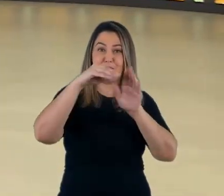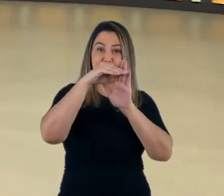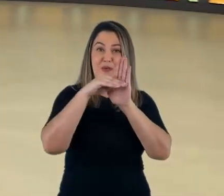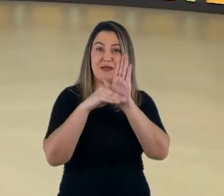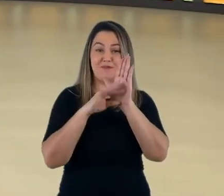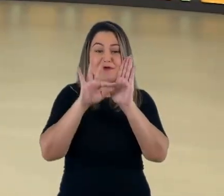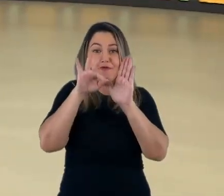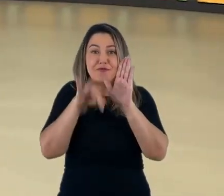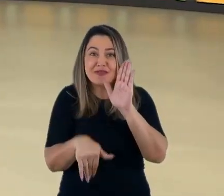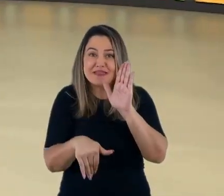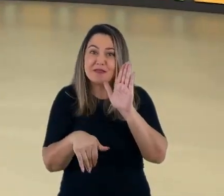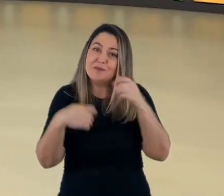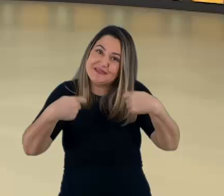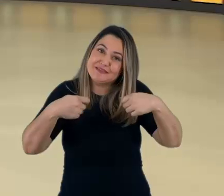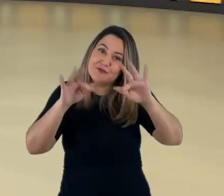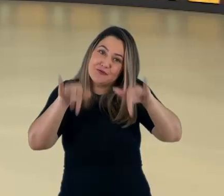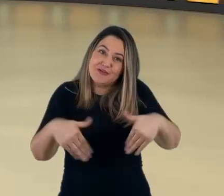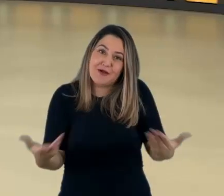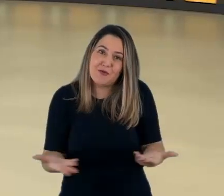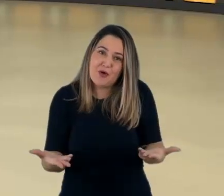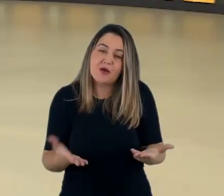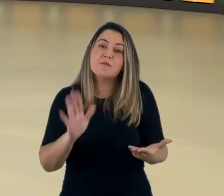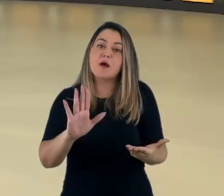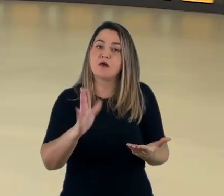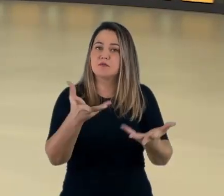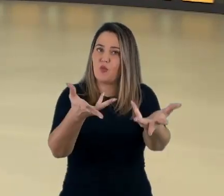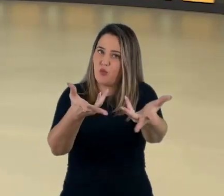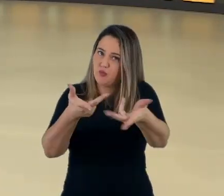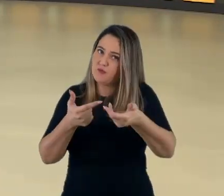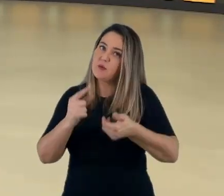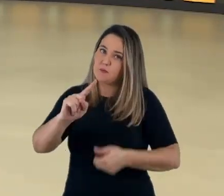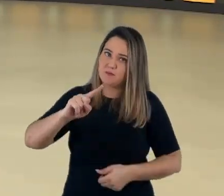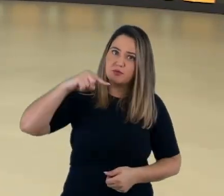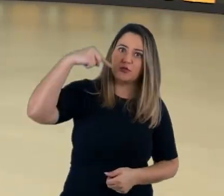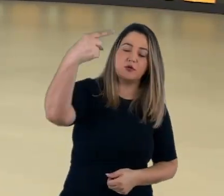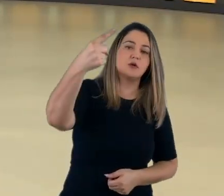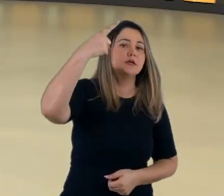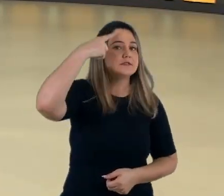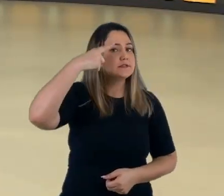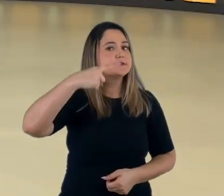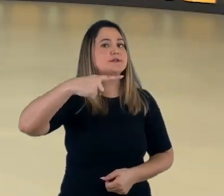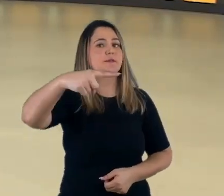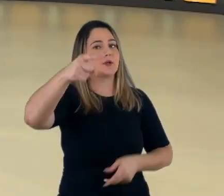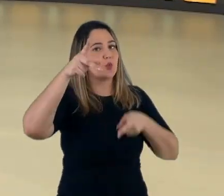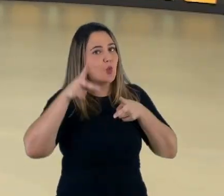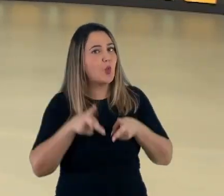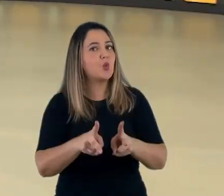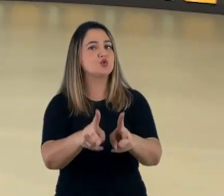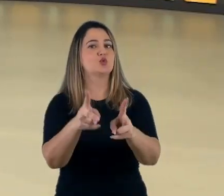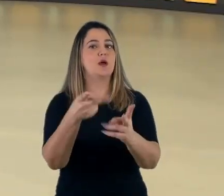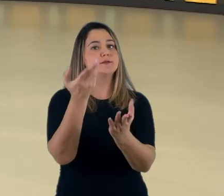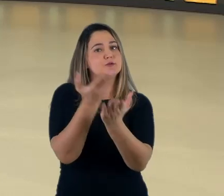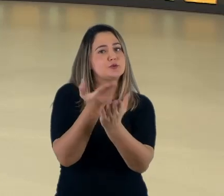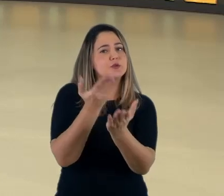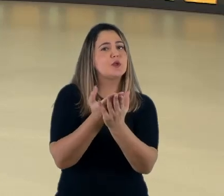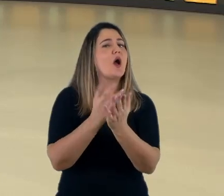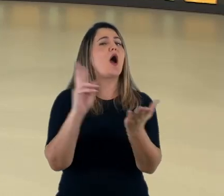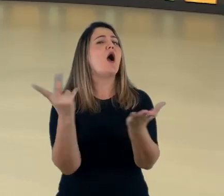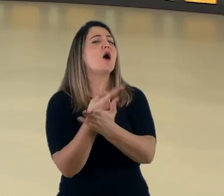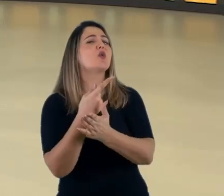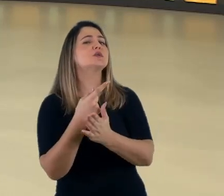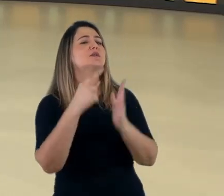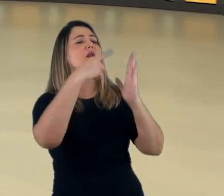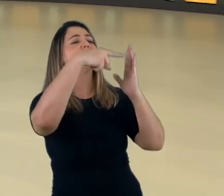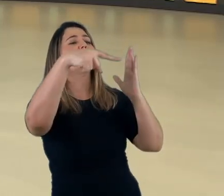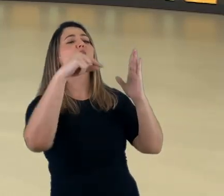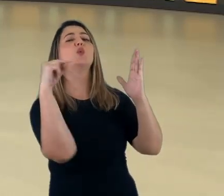tenho que encerrar, mas eu quero convidar você a, na semana que vem, continuar comigo aqui, refletindo sobre o capítulo